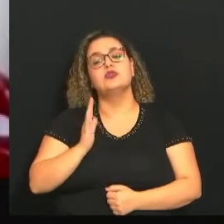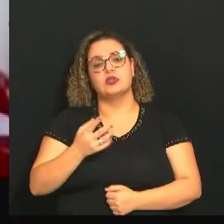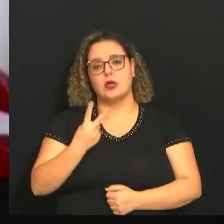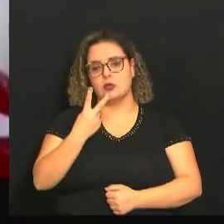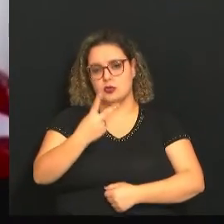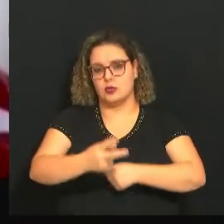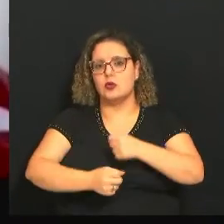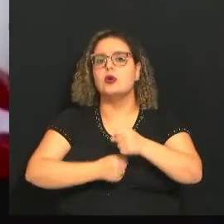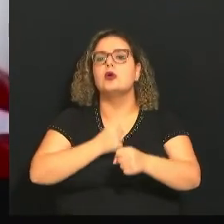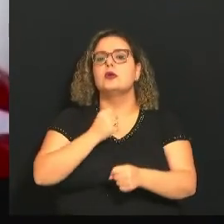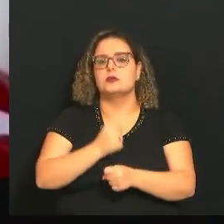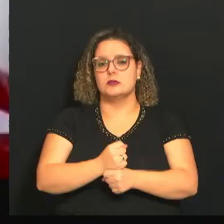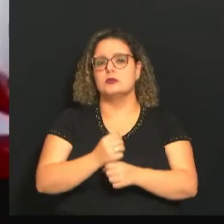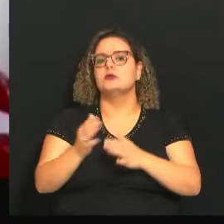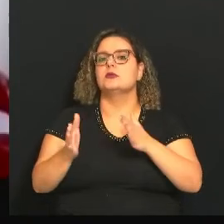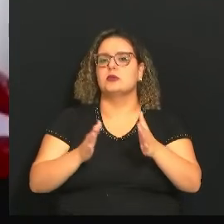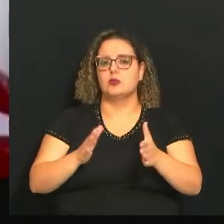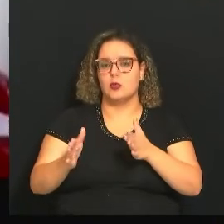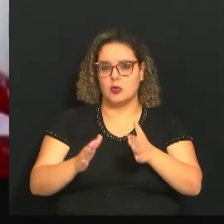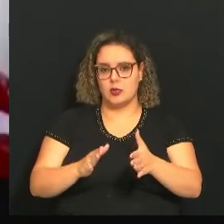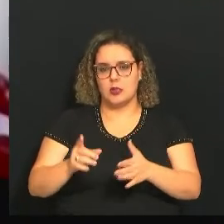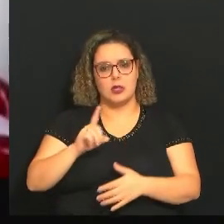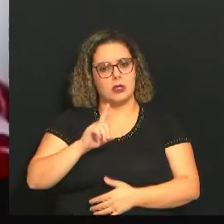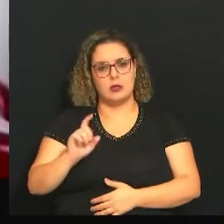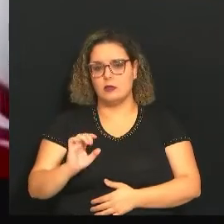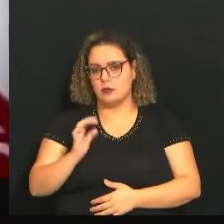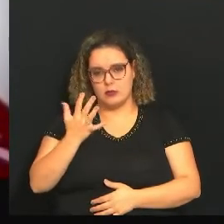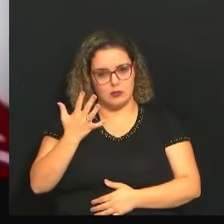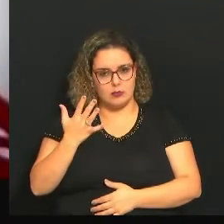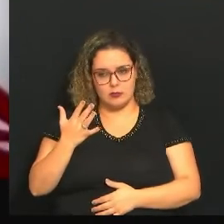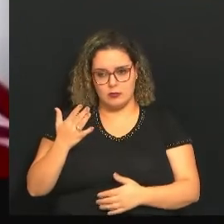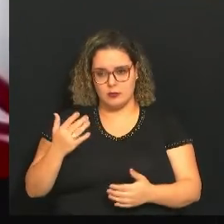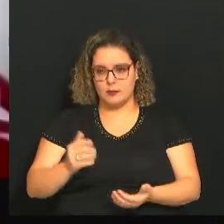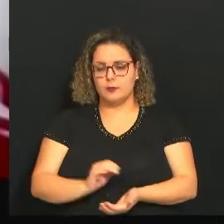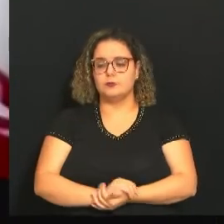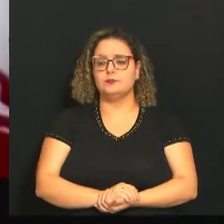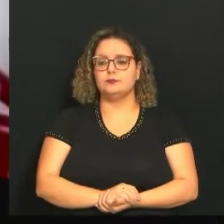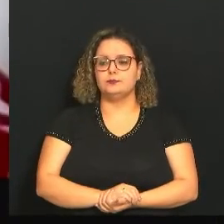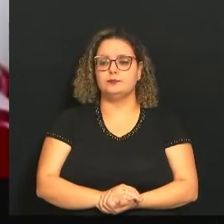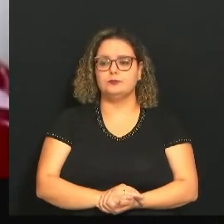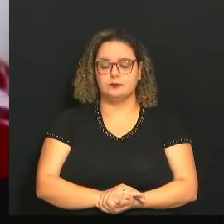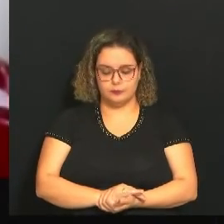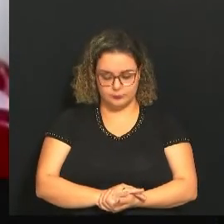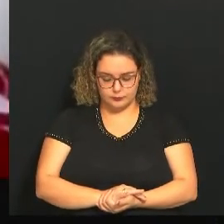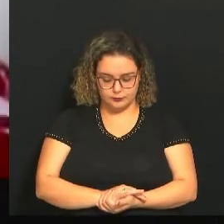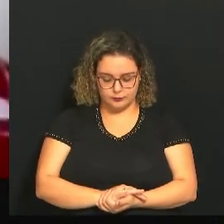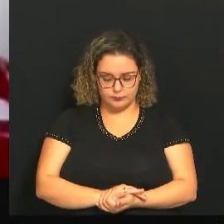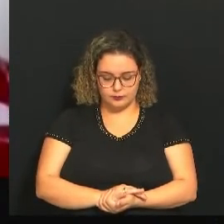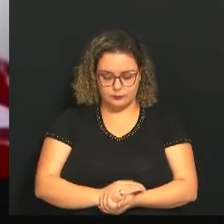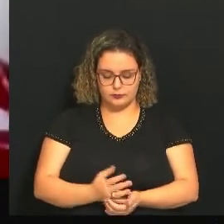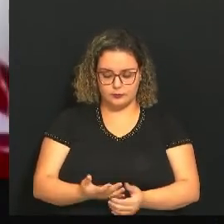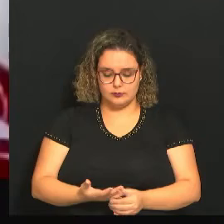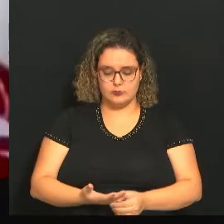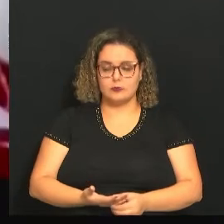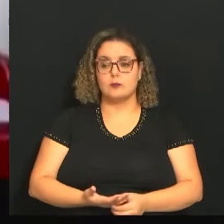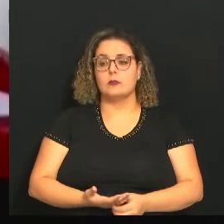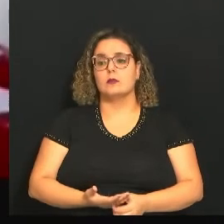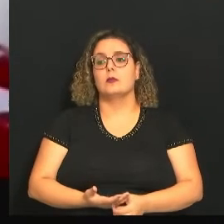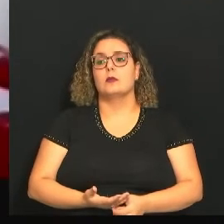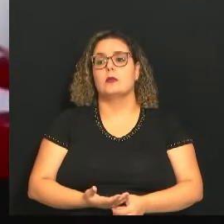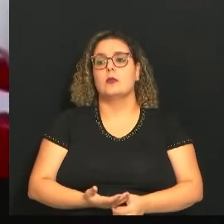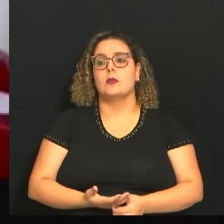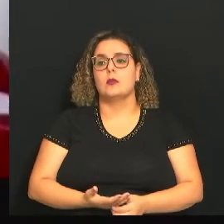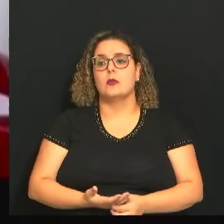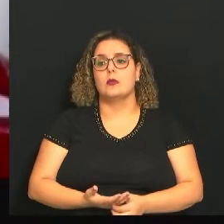daquele momento, e isso não vale mais, né? Agora, indo para o decreto aí que a